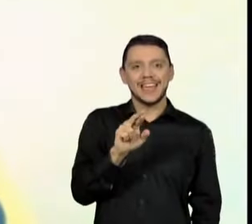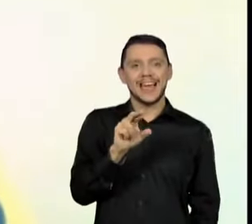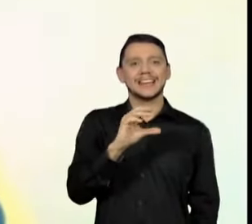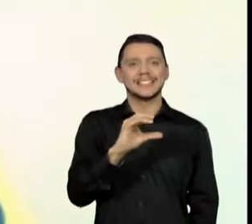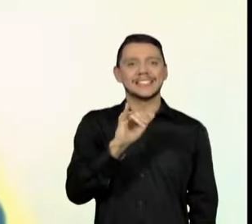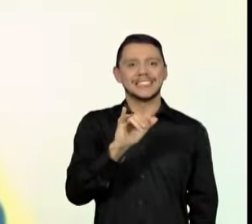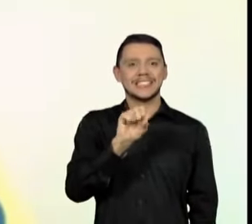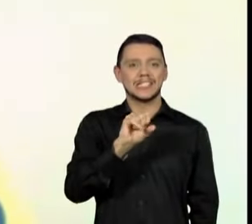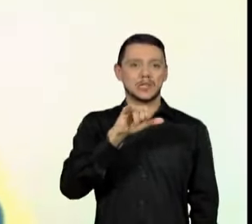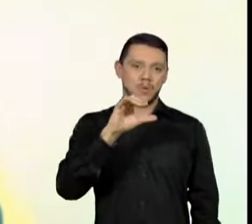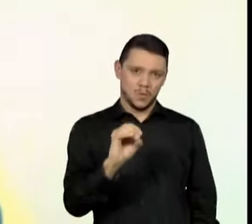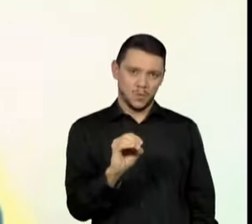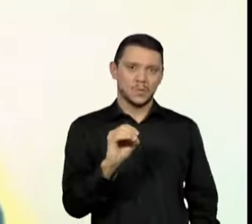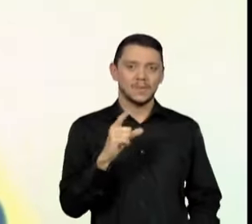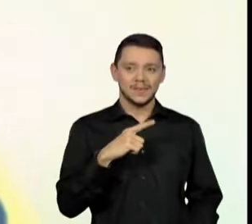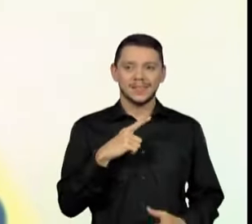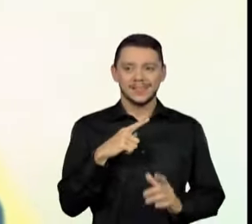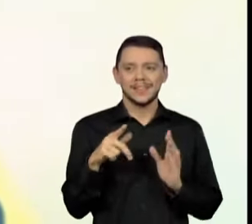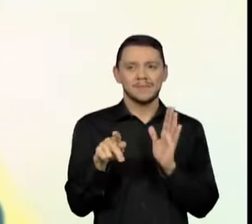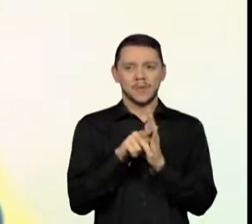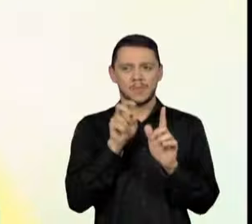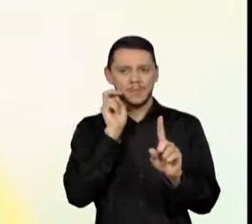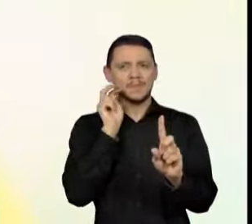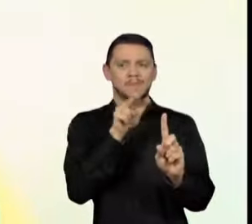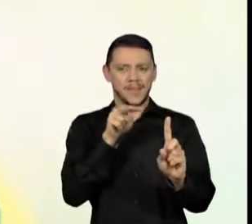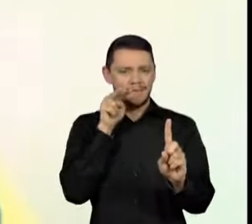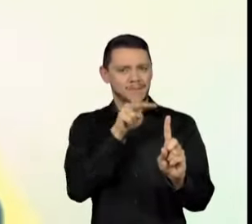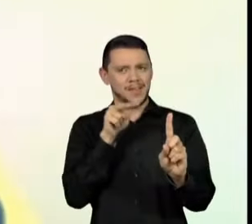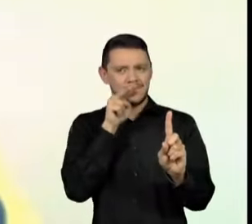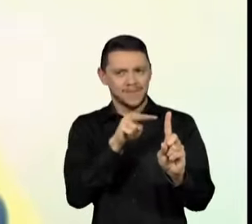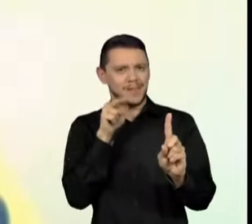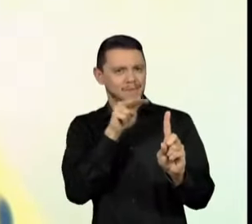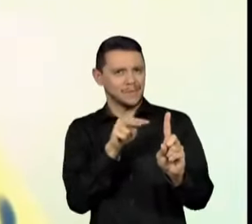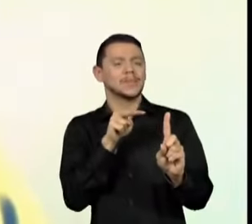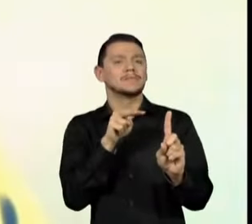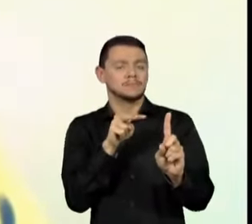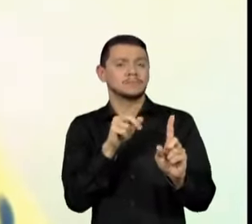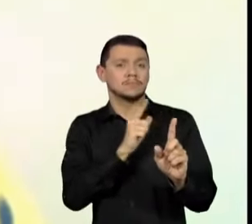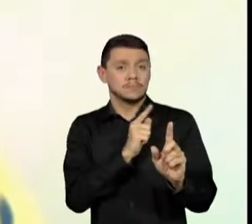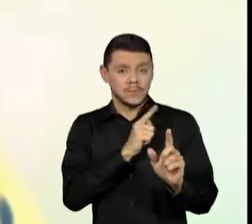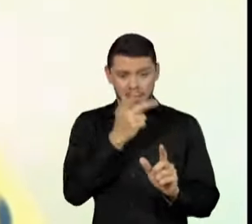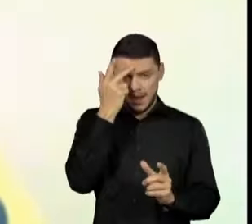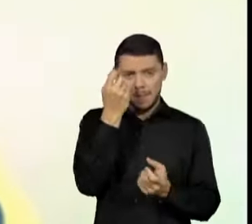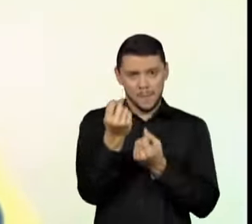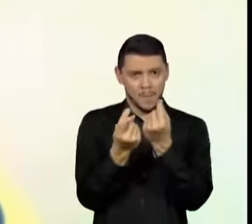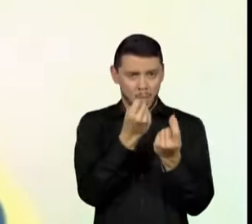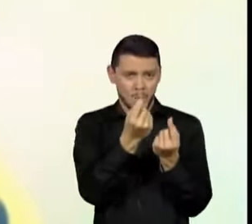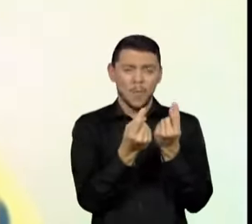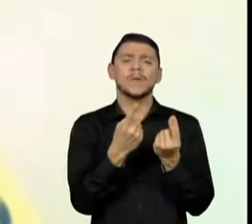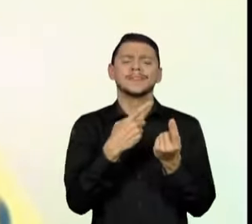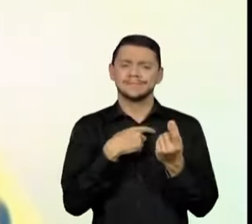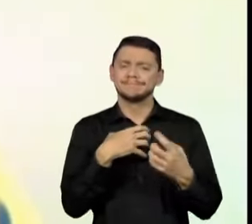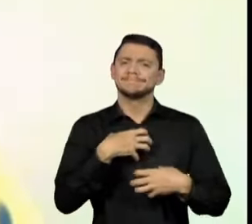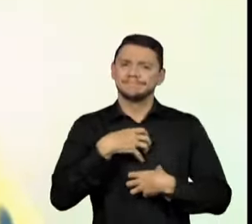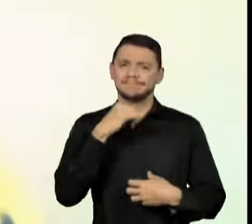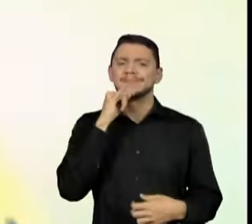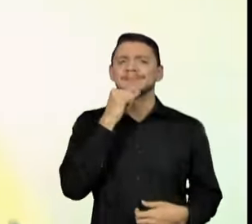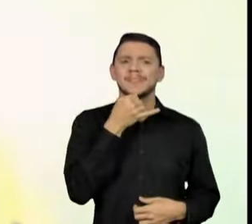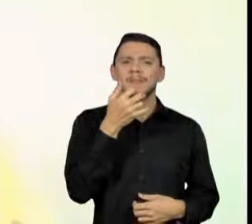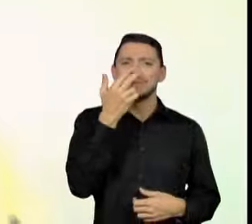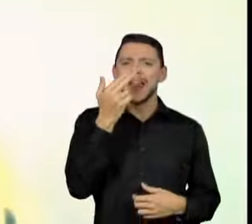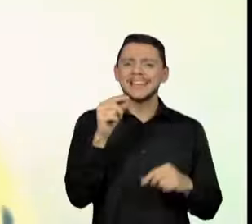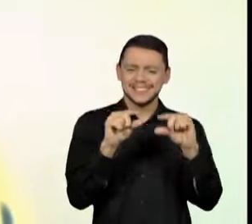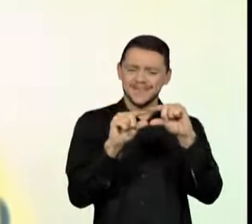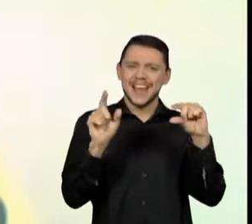que algumas pessoas ficam chateadas mesmo, né? Até porque soa como uma